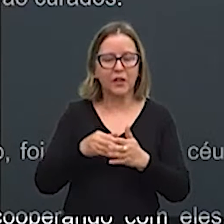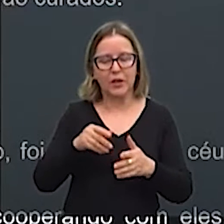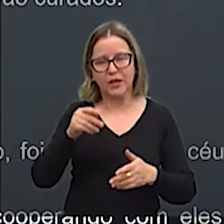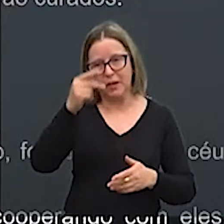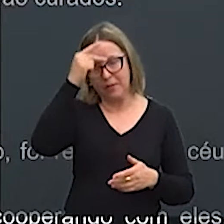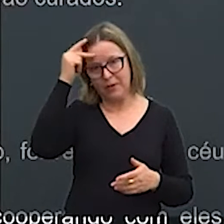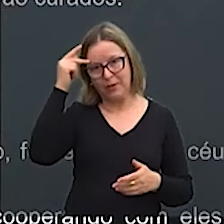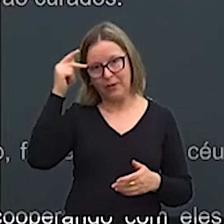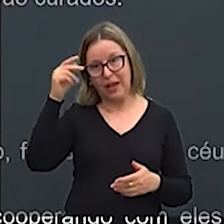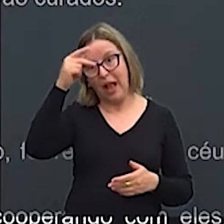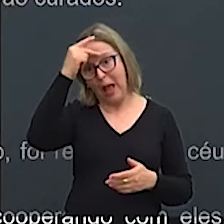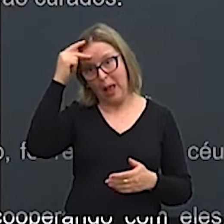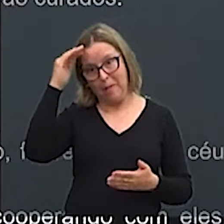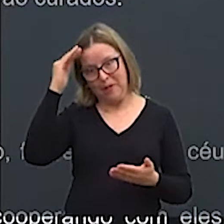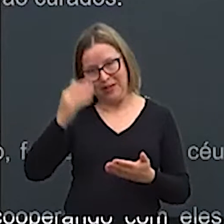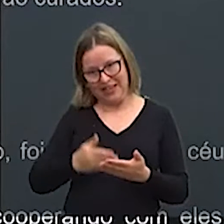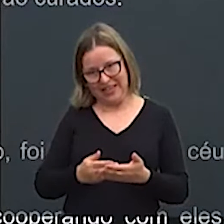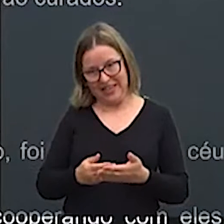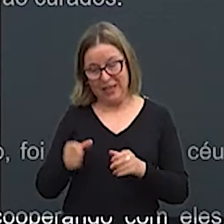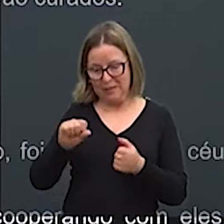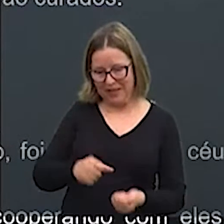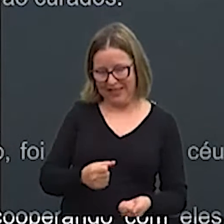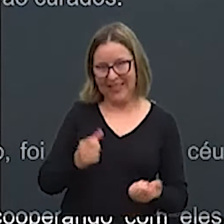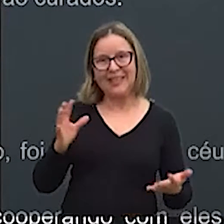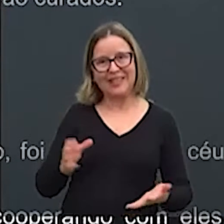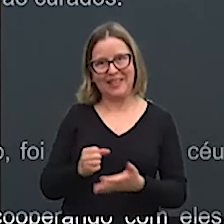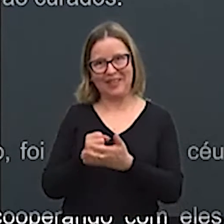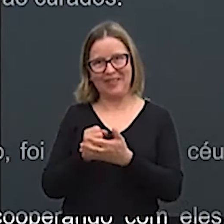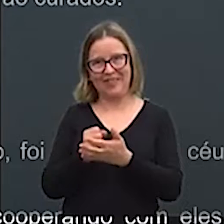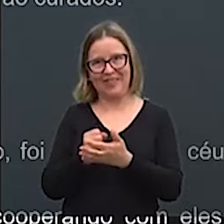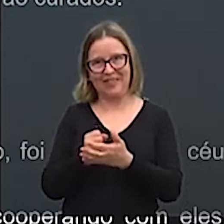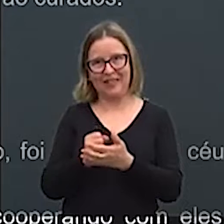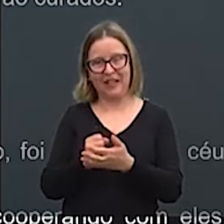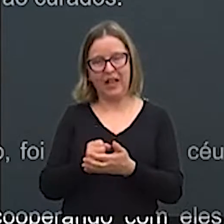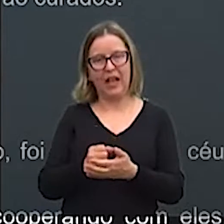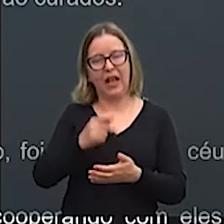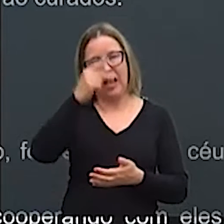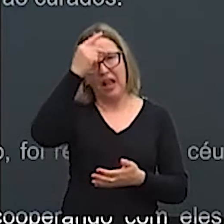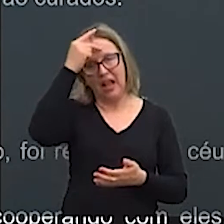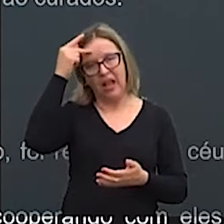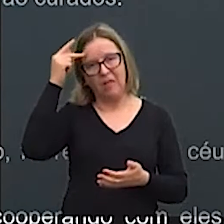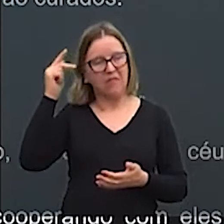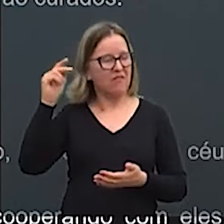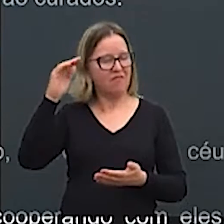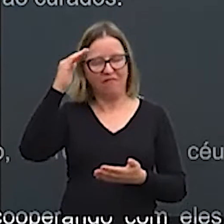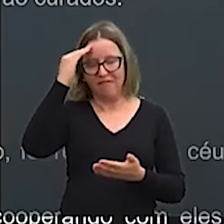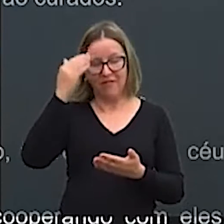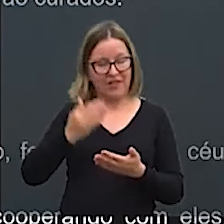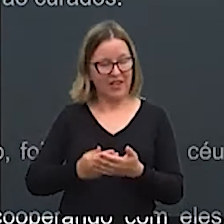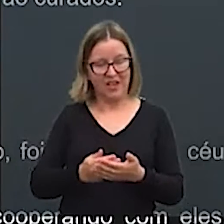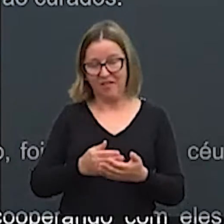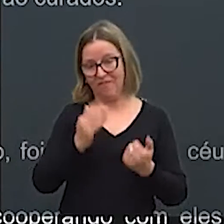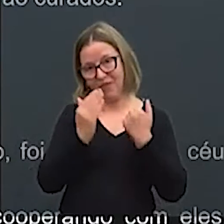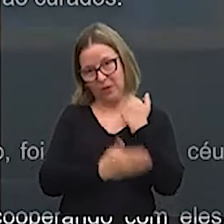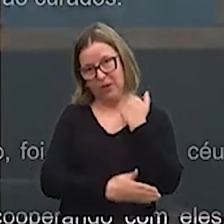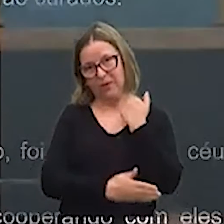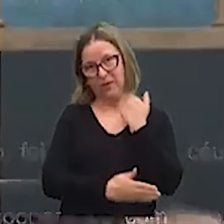Quem crer e for batizado será salvo. Quem, porém, não crer, será condenado.